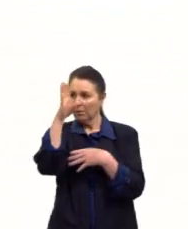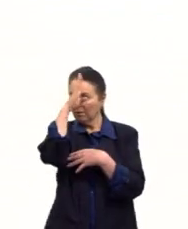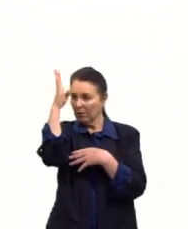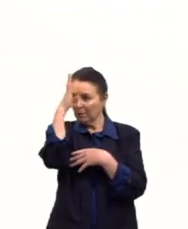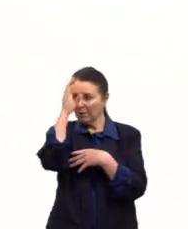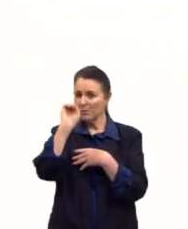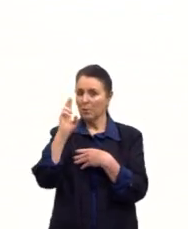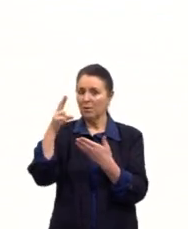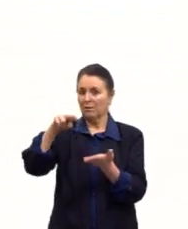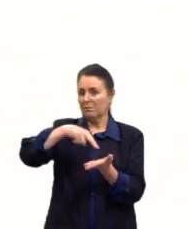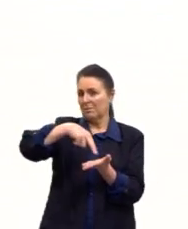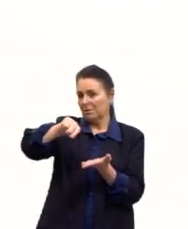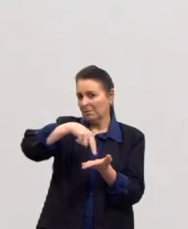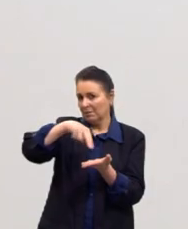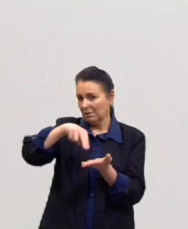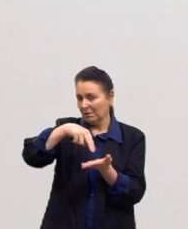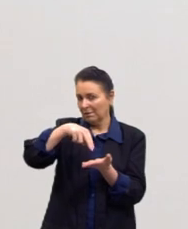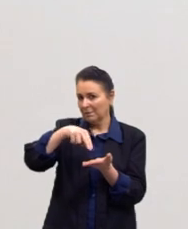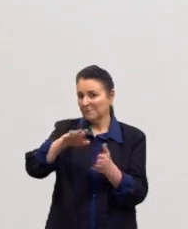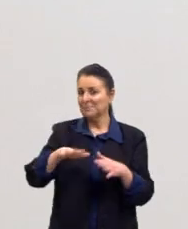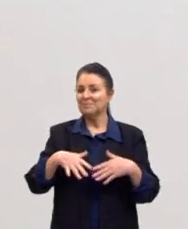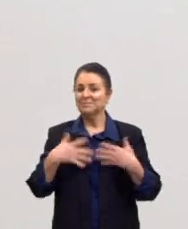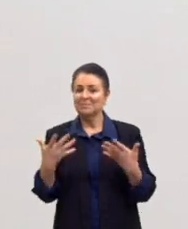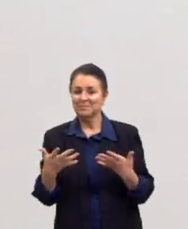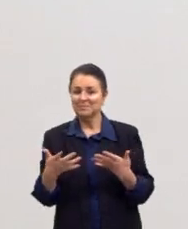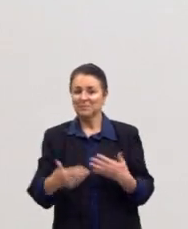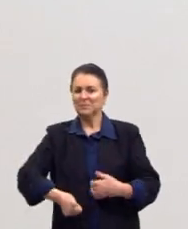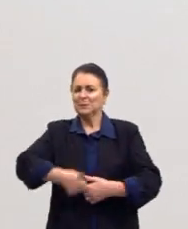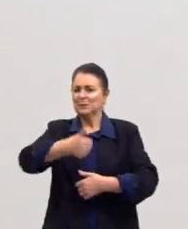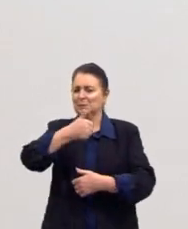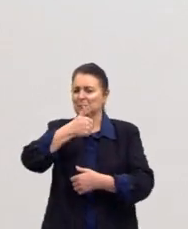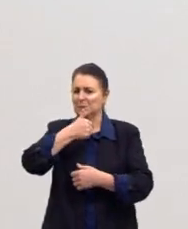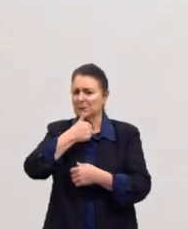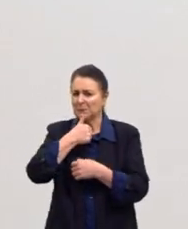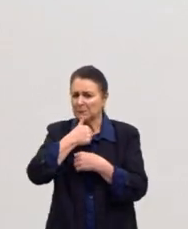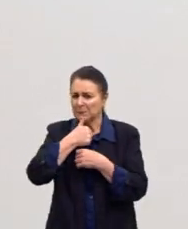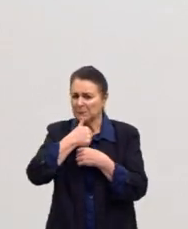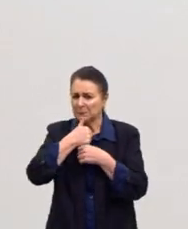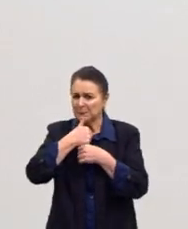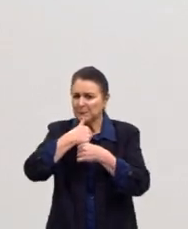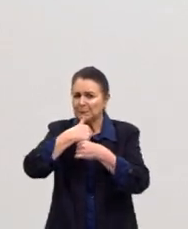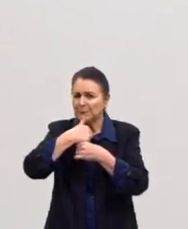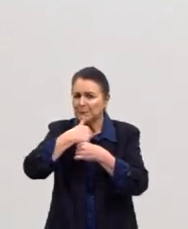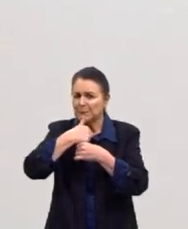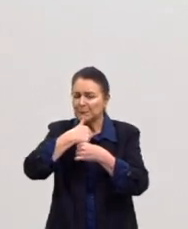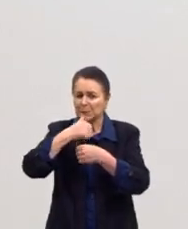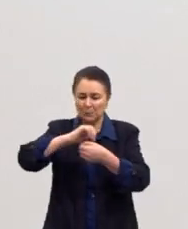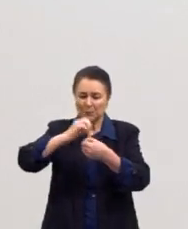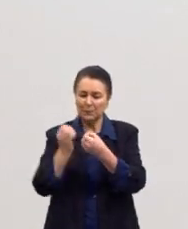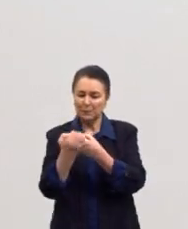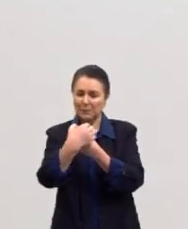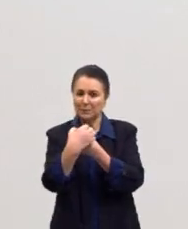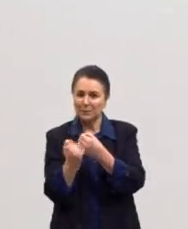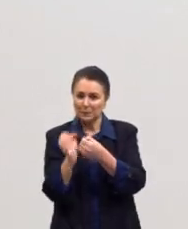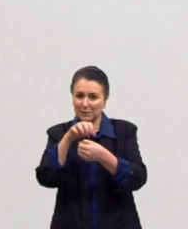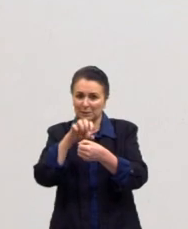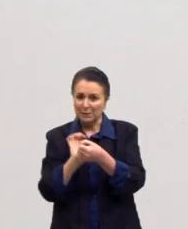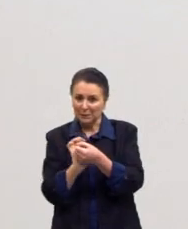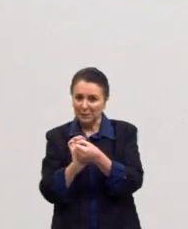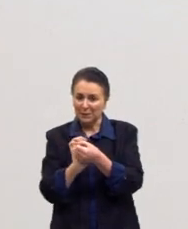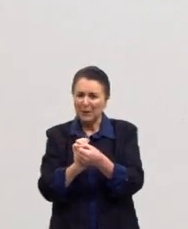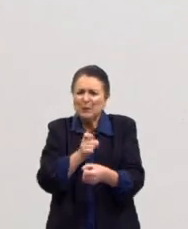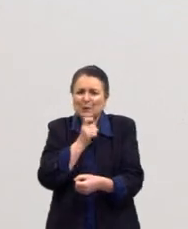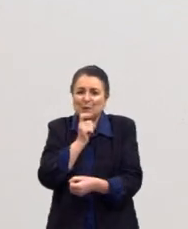dançar então ainda mais com chimarrão né isso é fantástico Bergamota no inverno